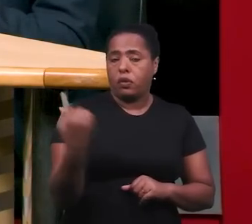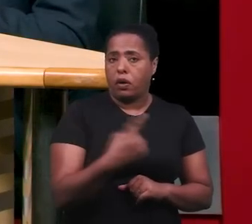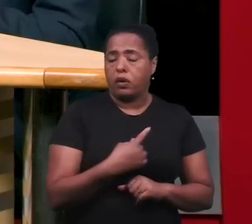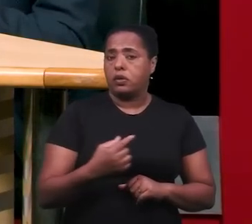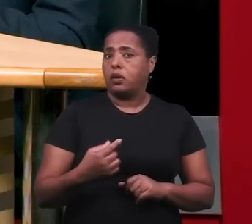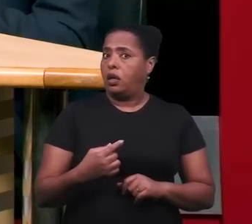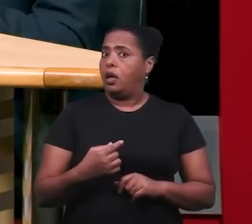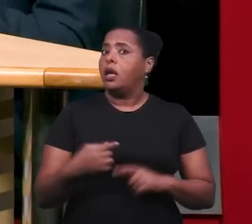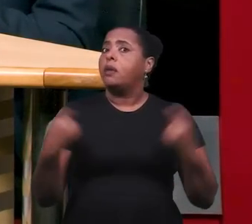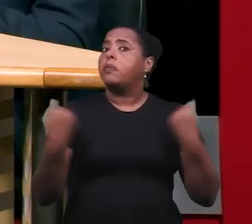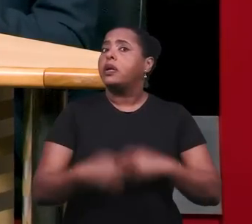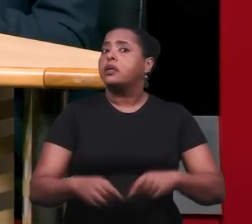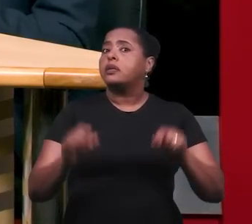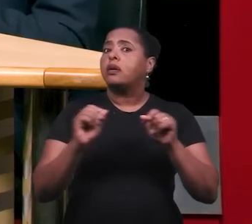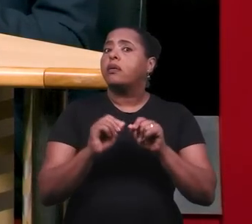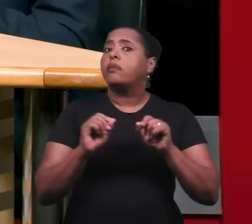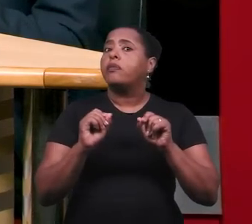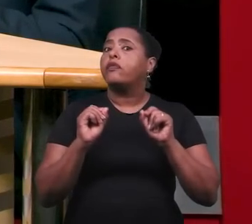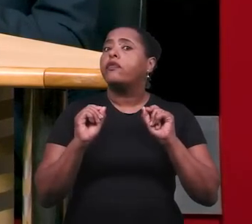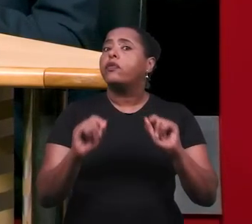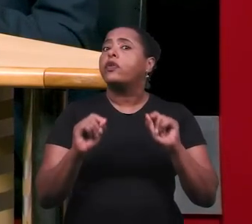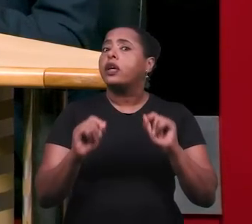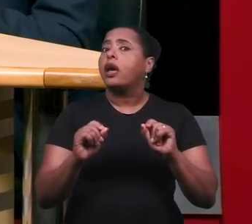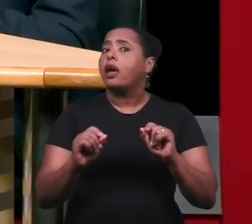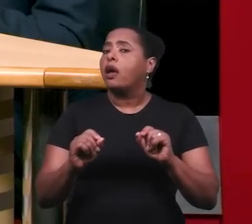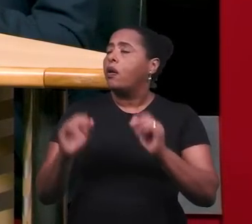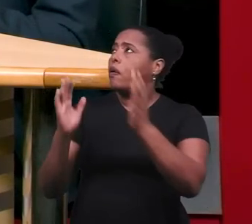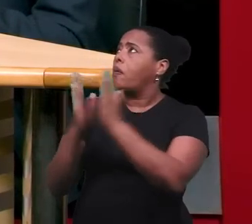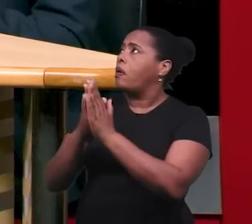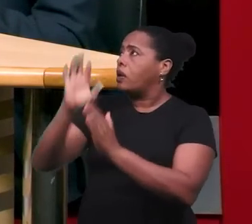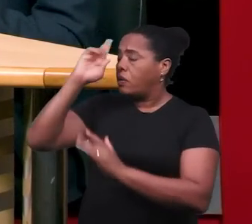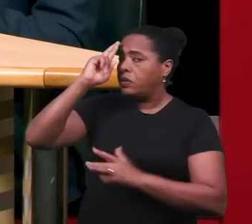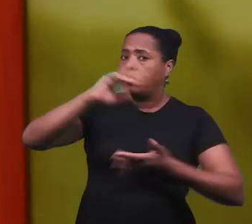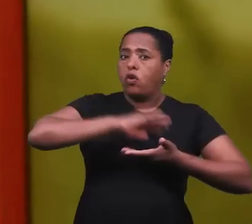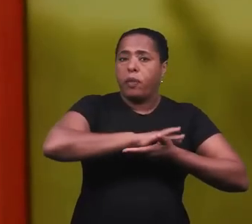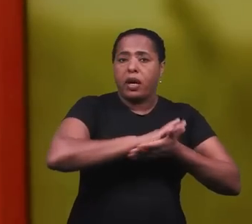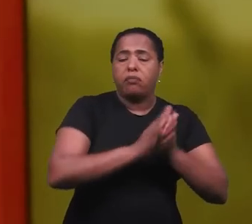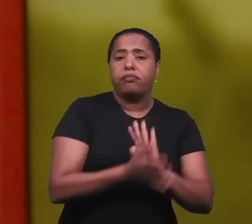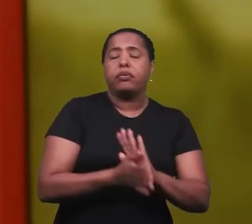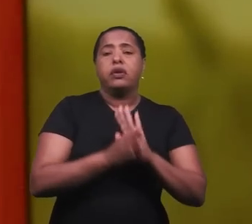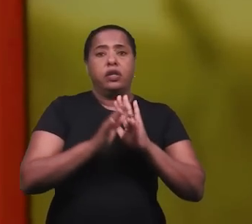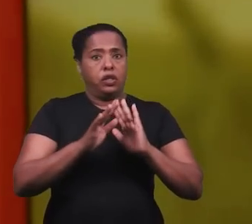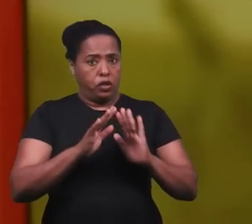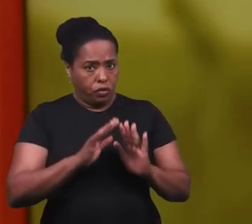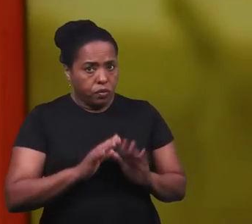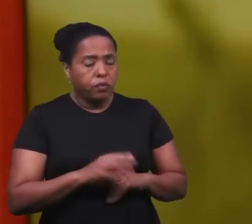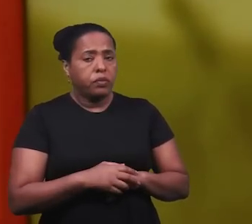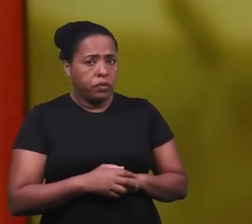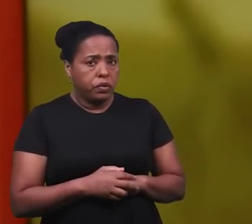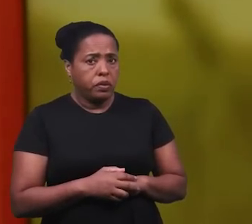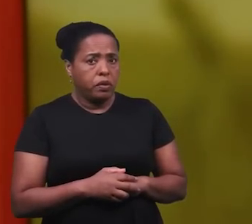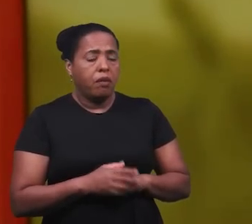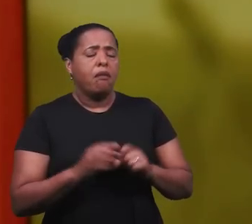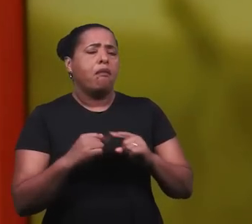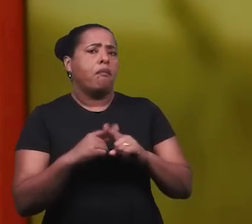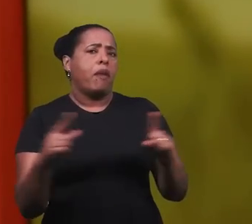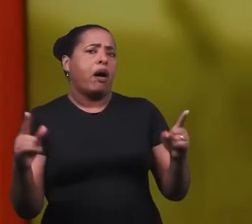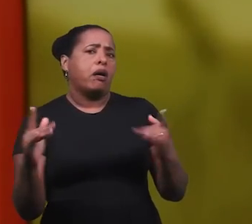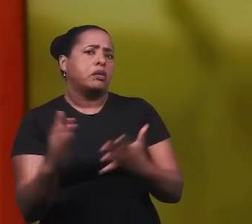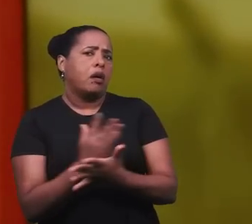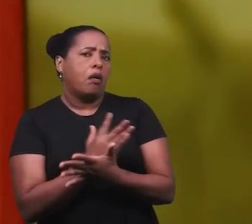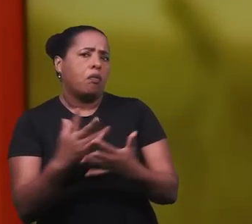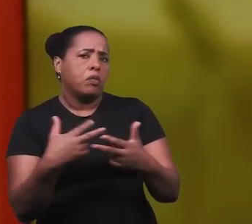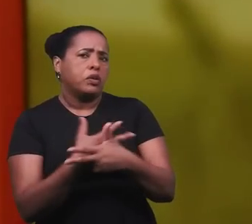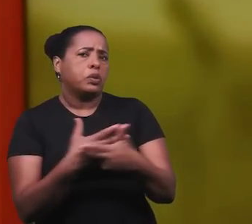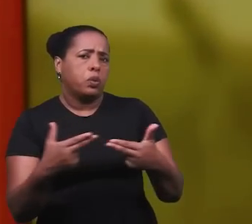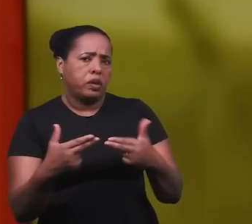na vida dos nossos filhos. Isso nós temos que orar ao Senhor, buscar o Senhor para que isso seja exterminado, ou seja, seja matado.